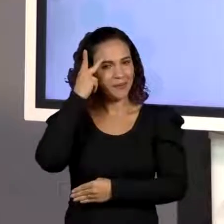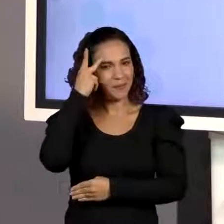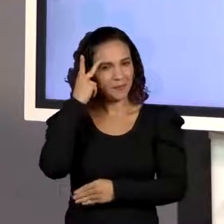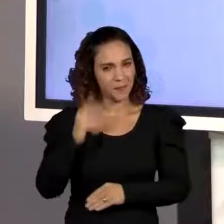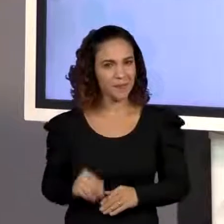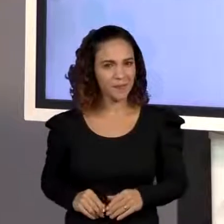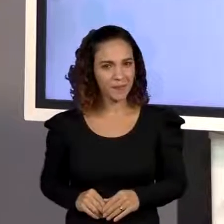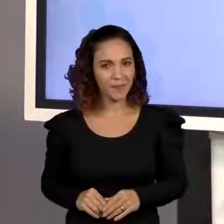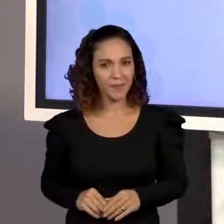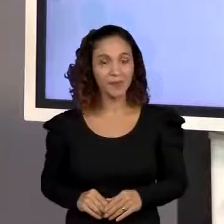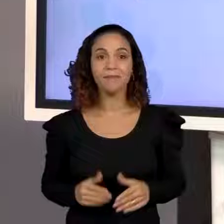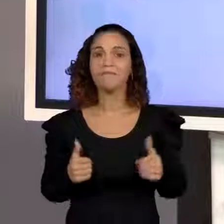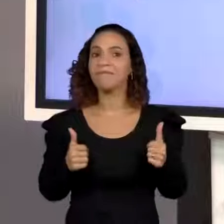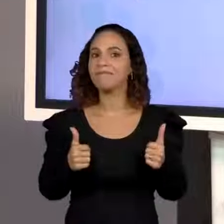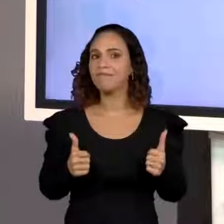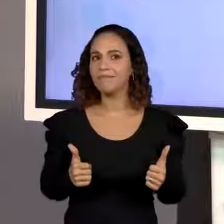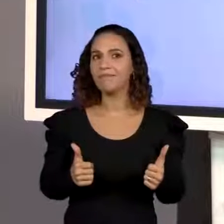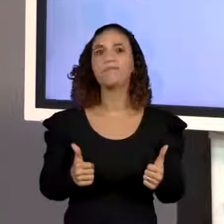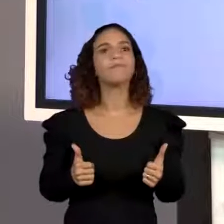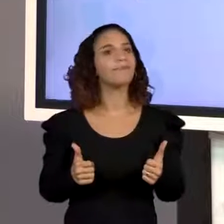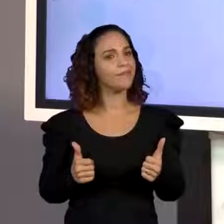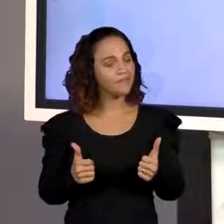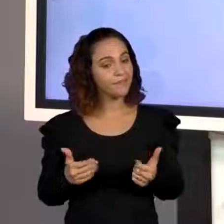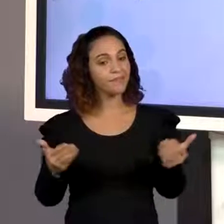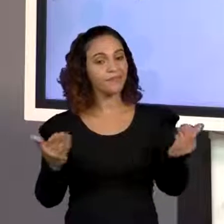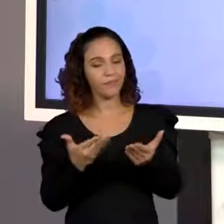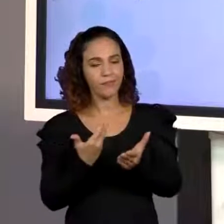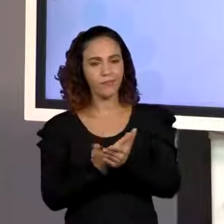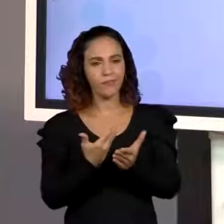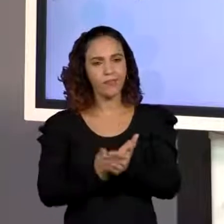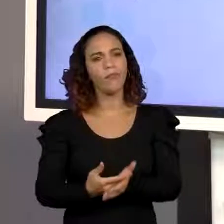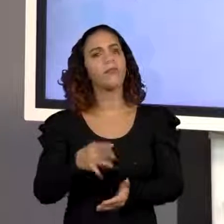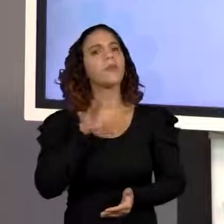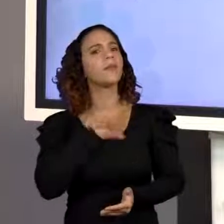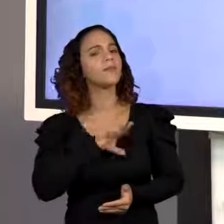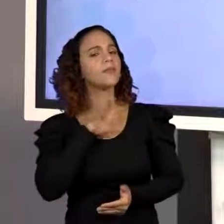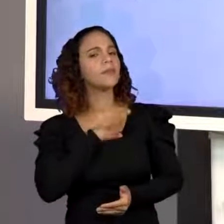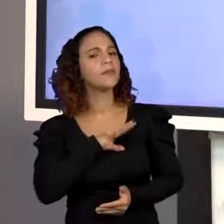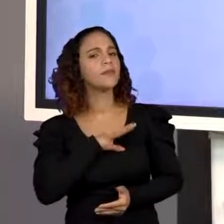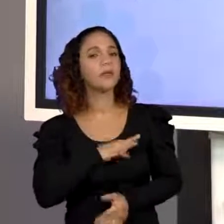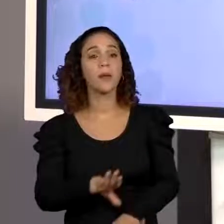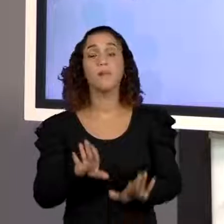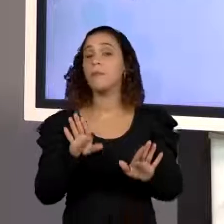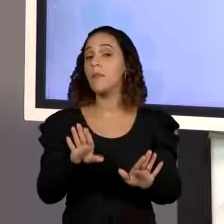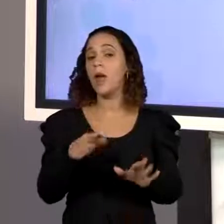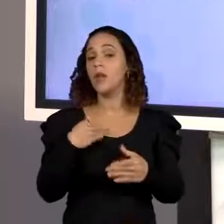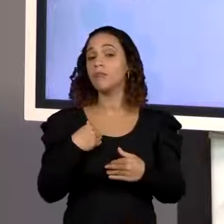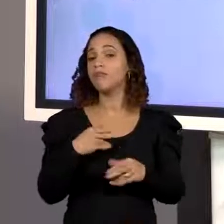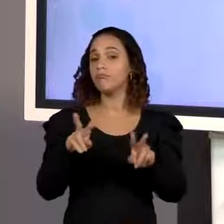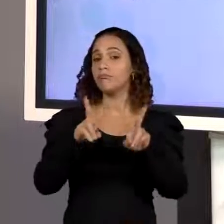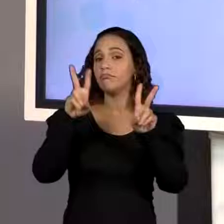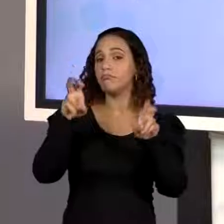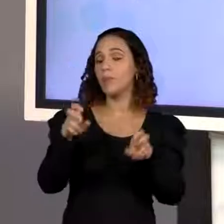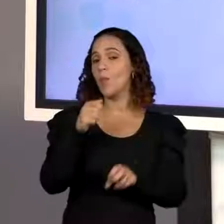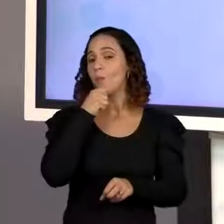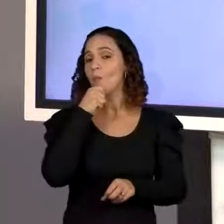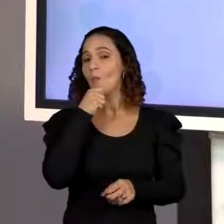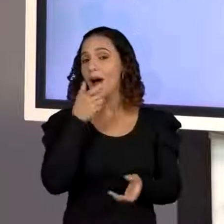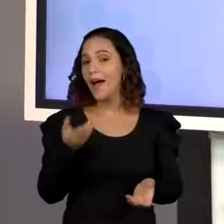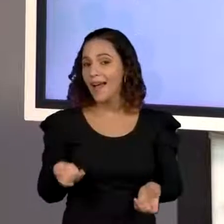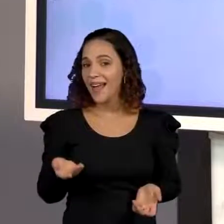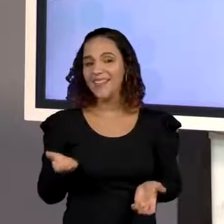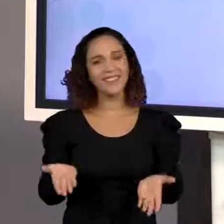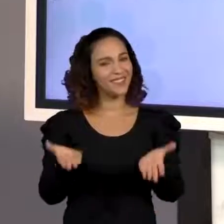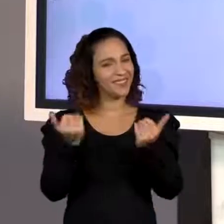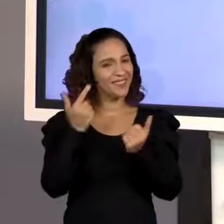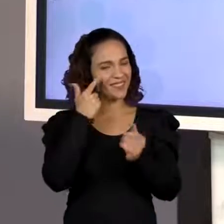Mídia. Muito bem, eu disse que nós teremos uma super aula de língua portuguesa, mas eu ainda não disse qual é o tema, o título da aula de hoje. Então